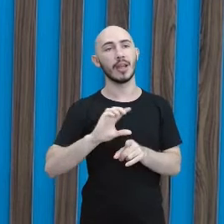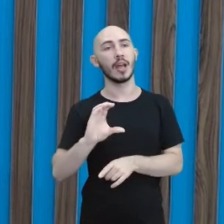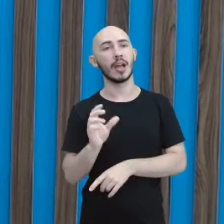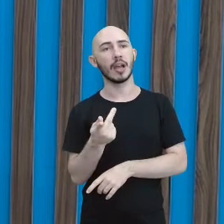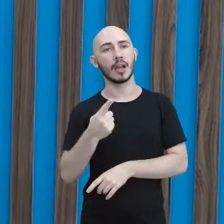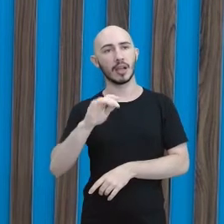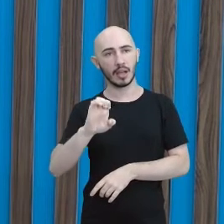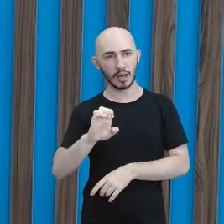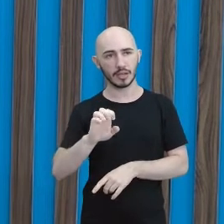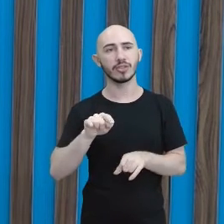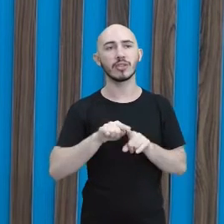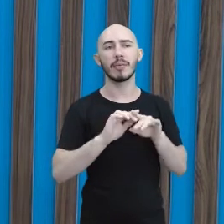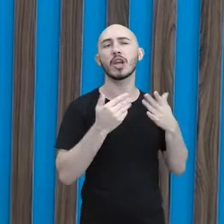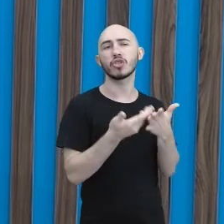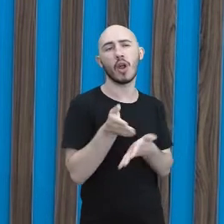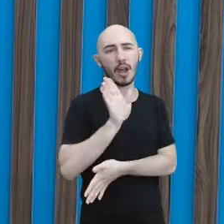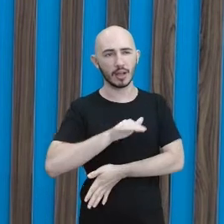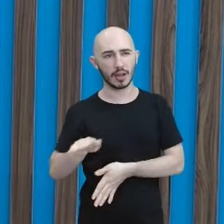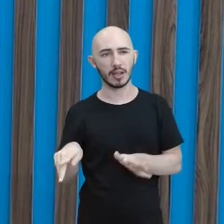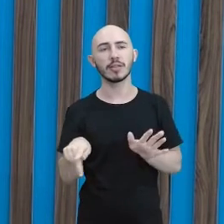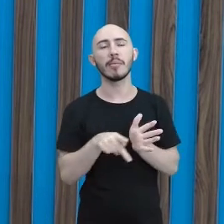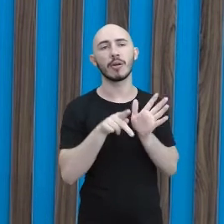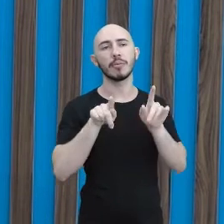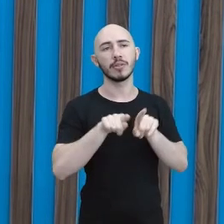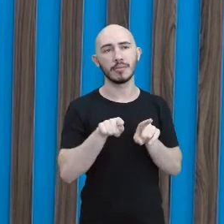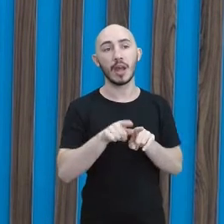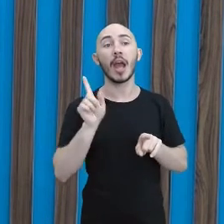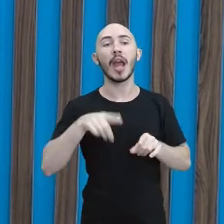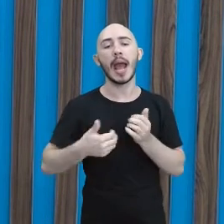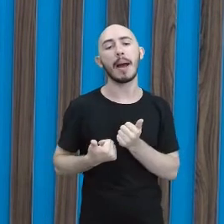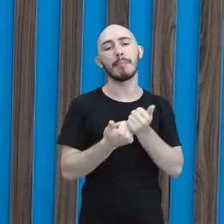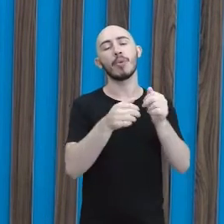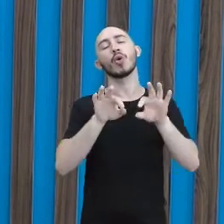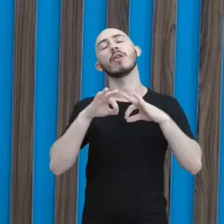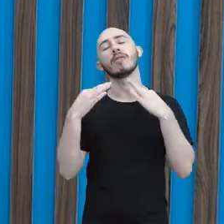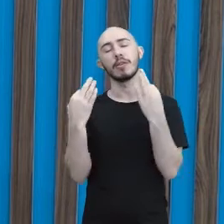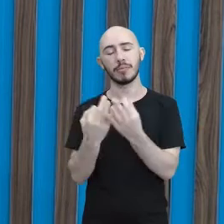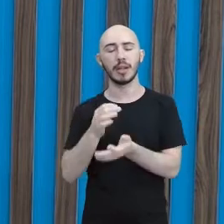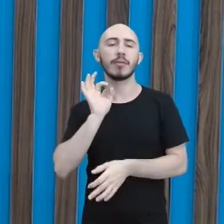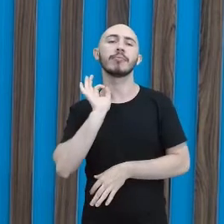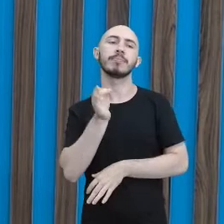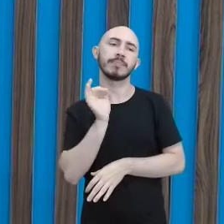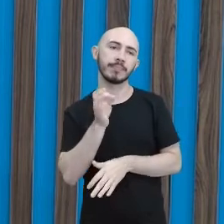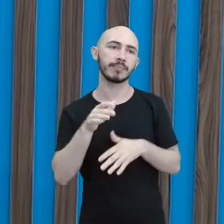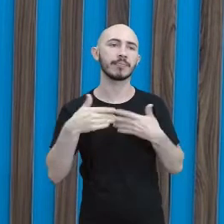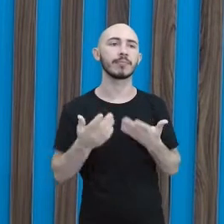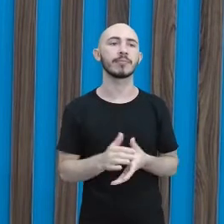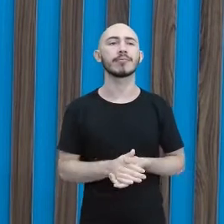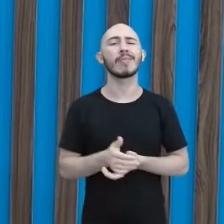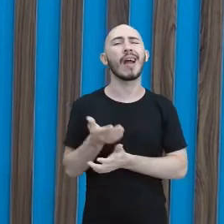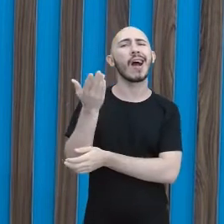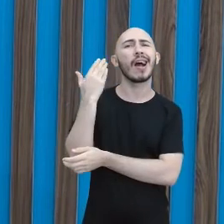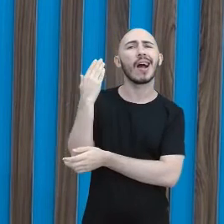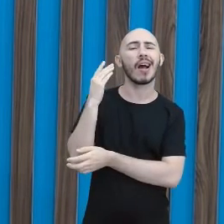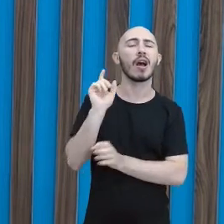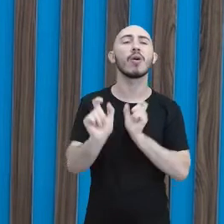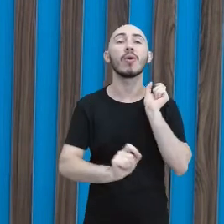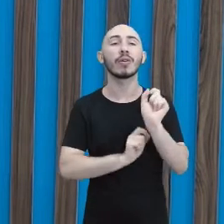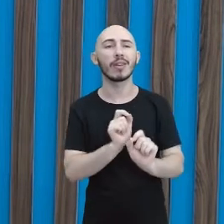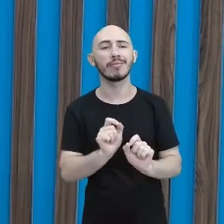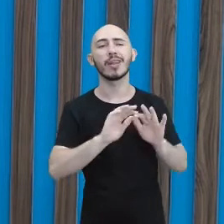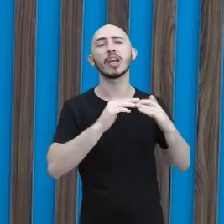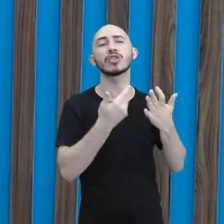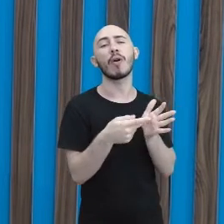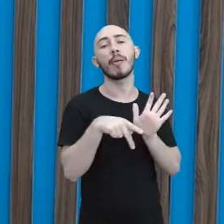né? Mais um ponto de apoio para a família, como você bem colocou também no começo. A creche, no começo lá da história, ela surgiu como